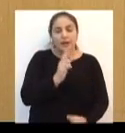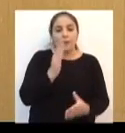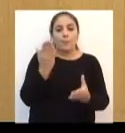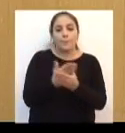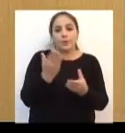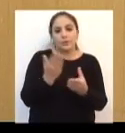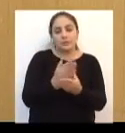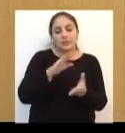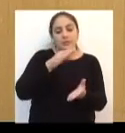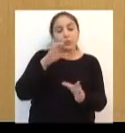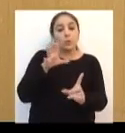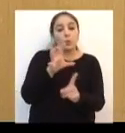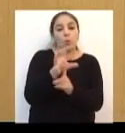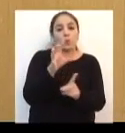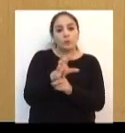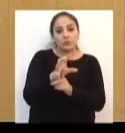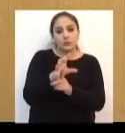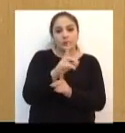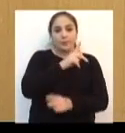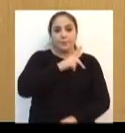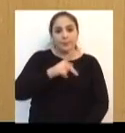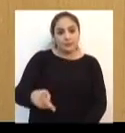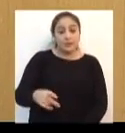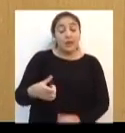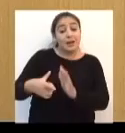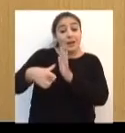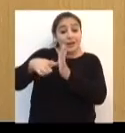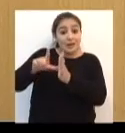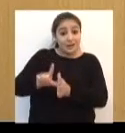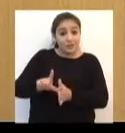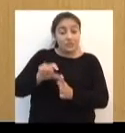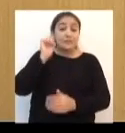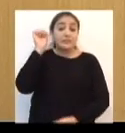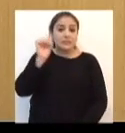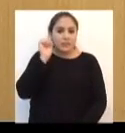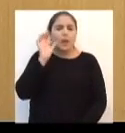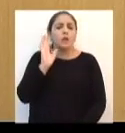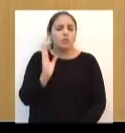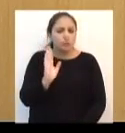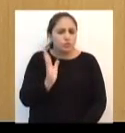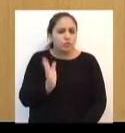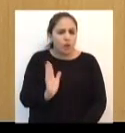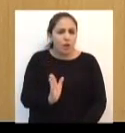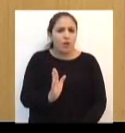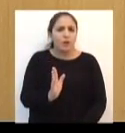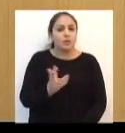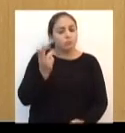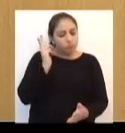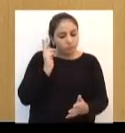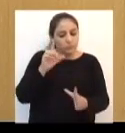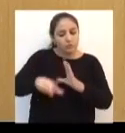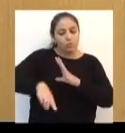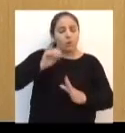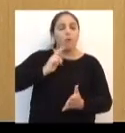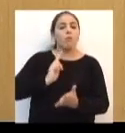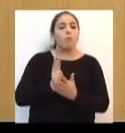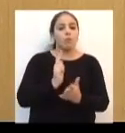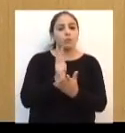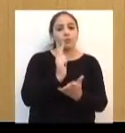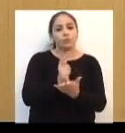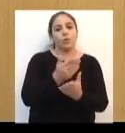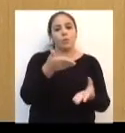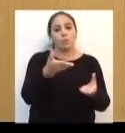do processo contra a presidente. Mas antes disso, o Senado já tinha decidido dar continuidade